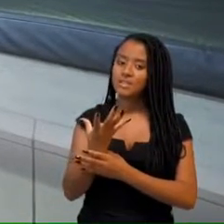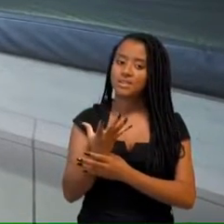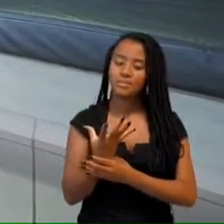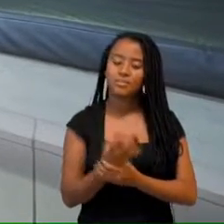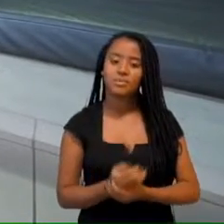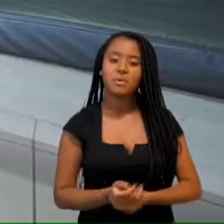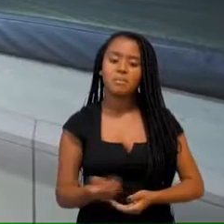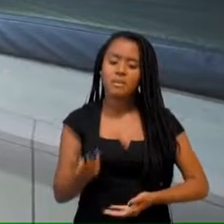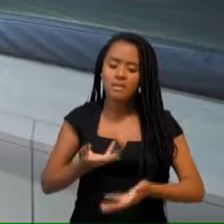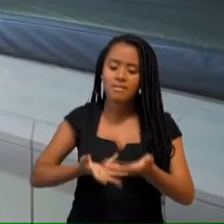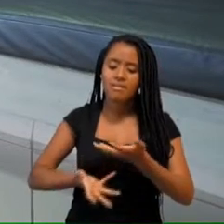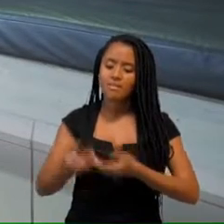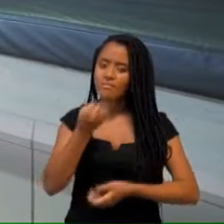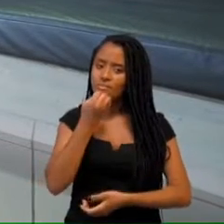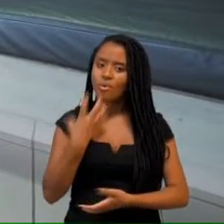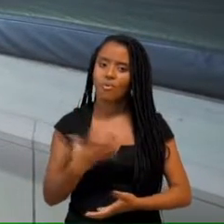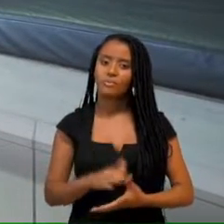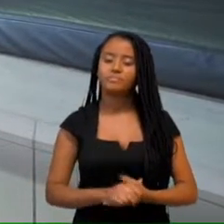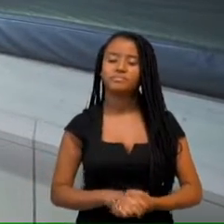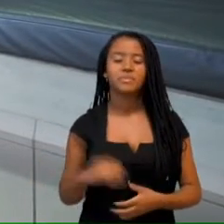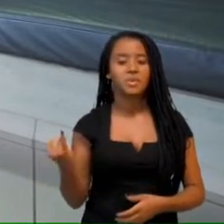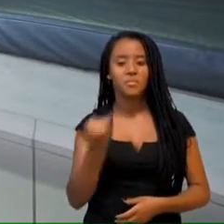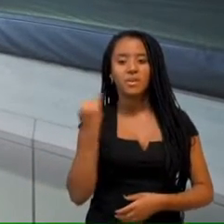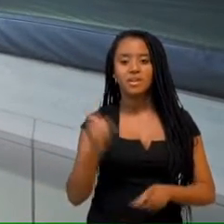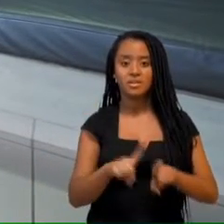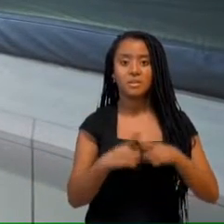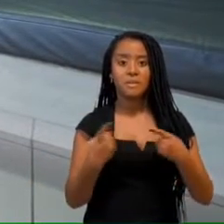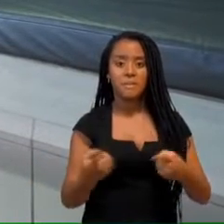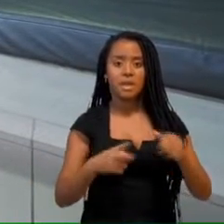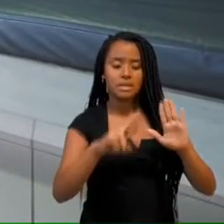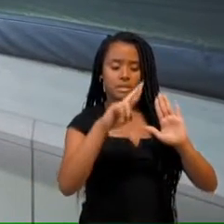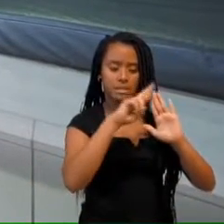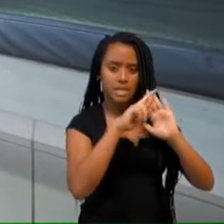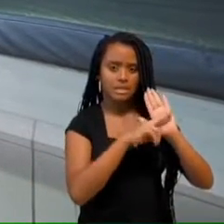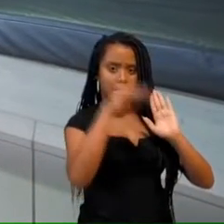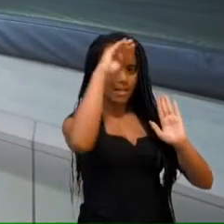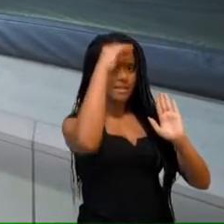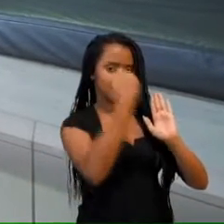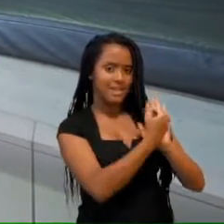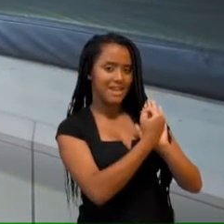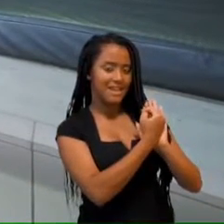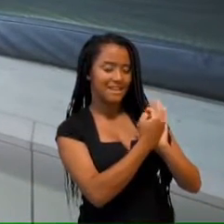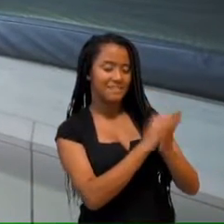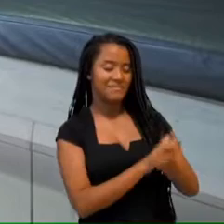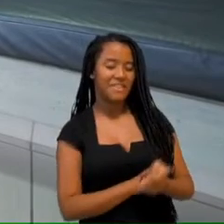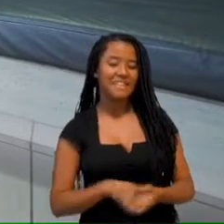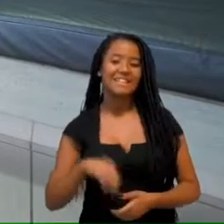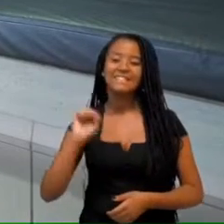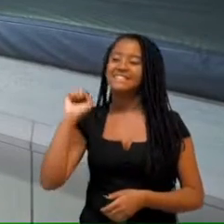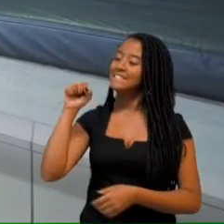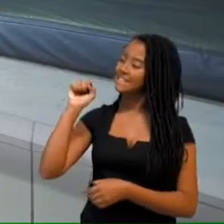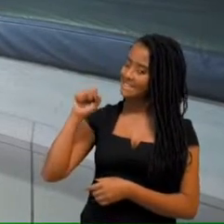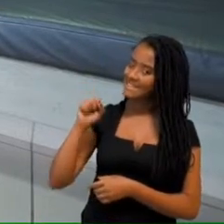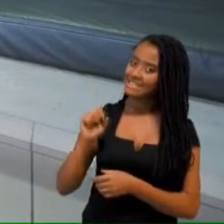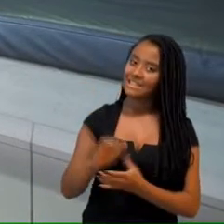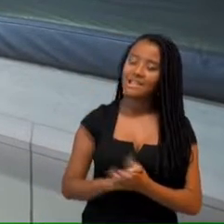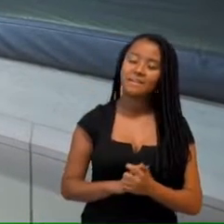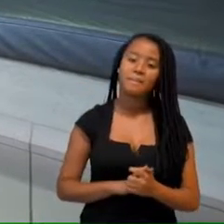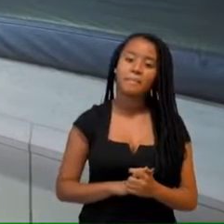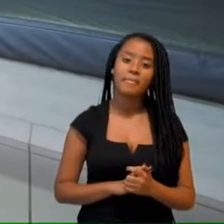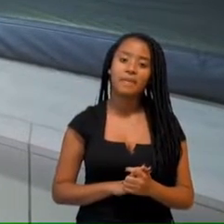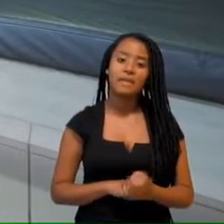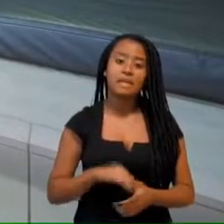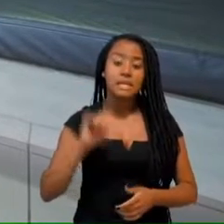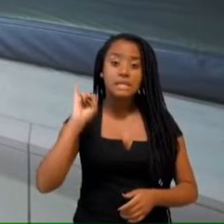isso é importante mas eles estão seguindo as regras J conta aqui na maioria das vezes sim e quando a